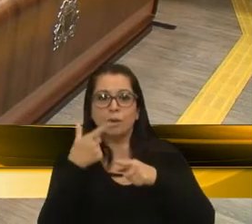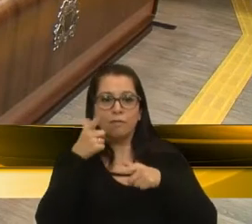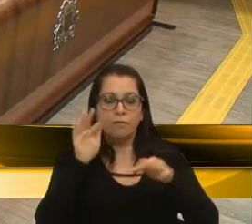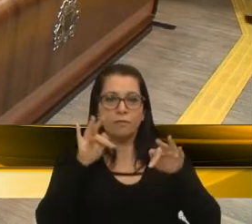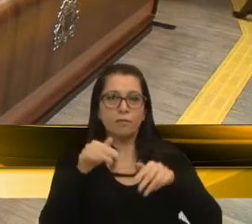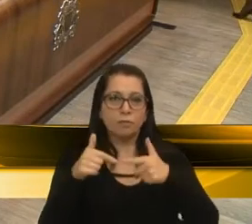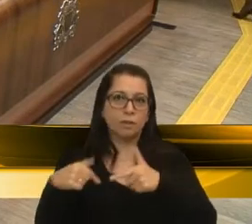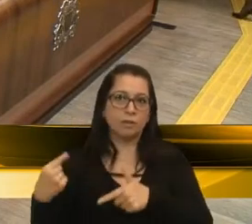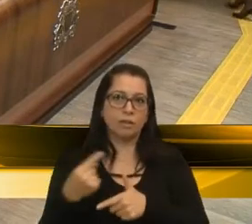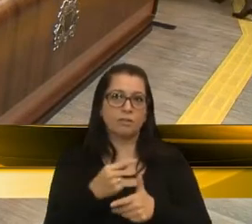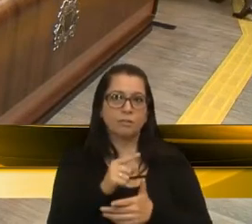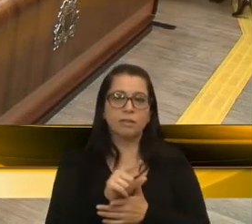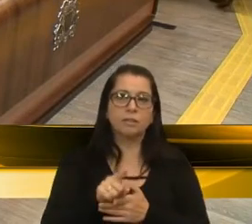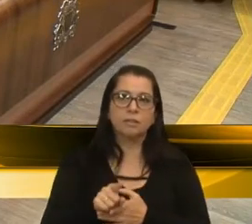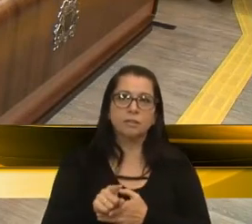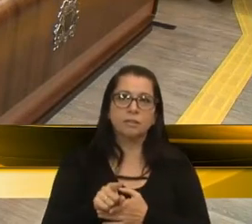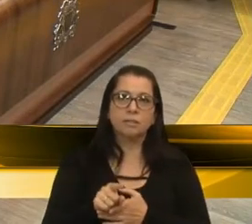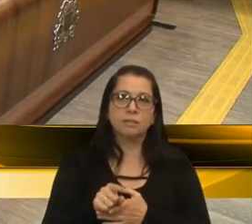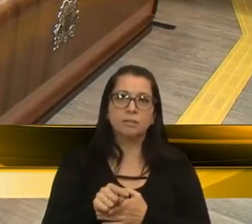trabalho, né?